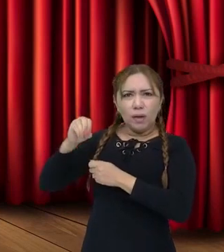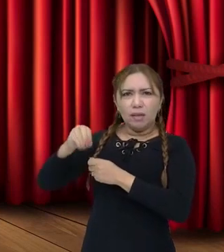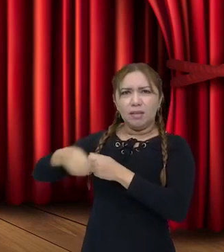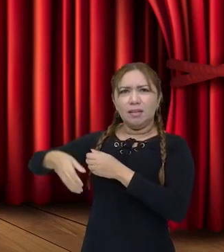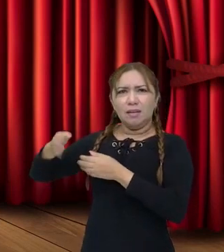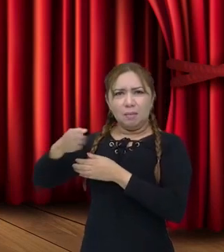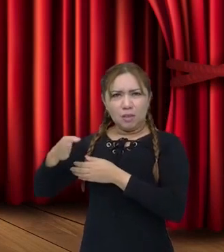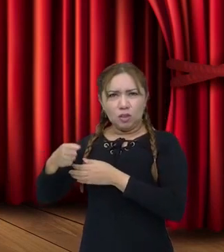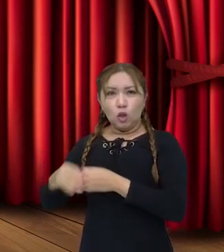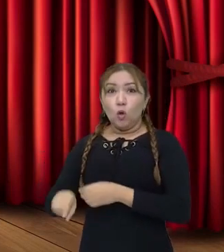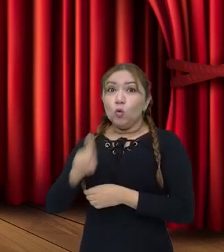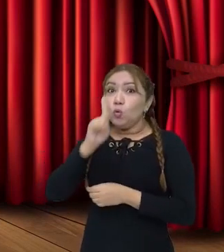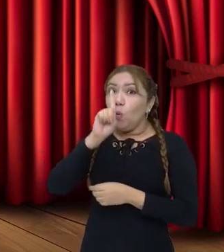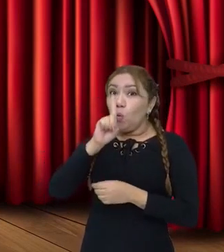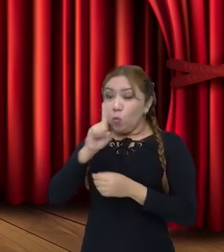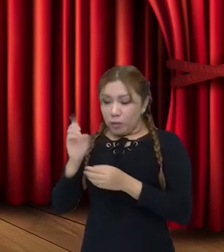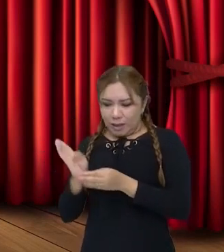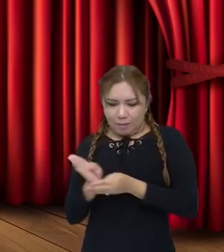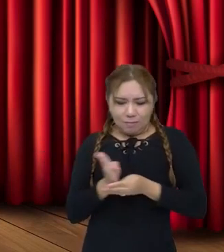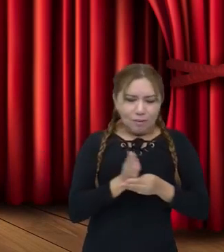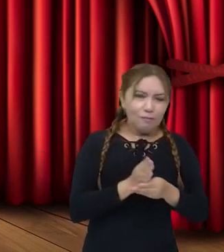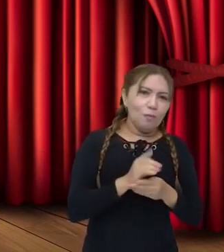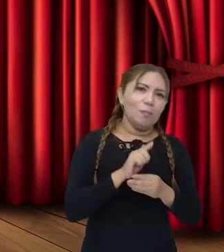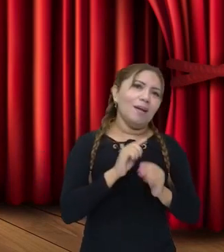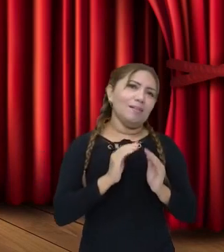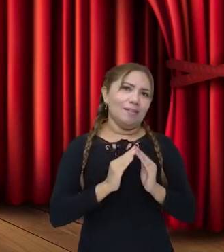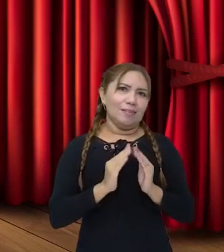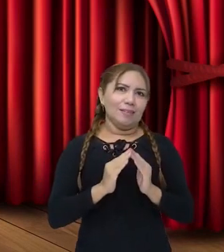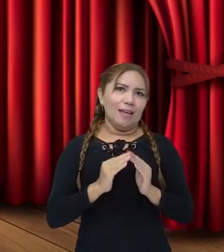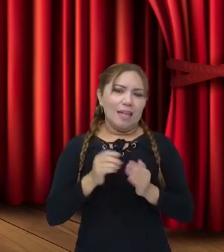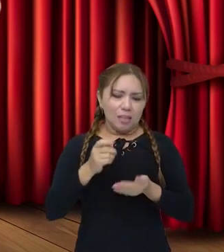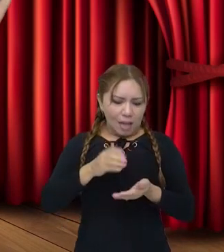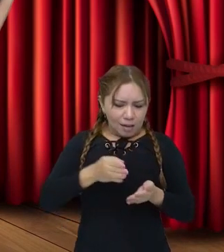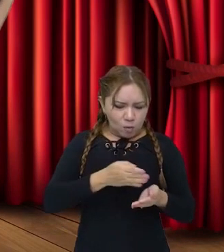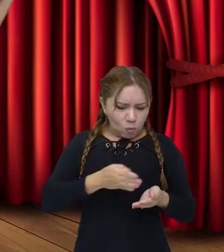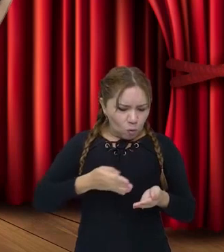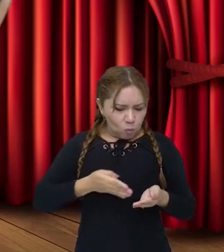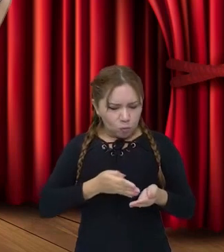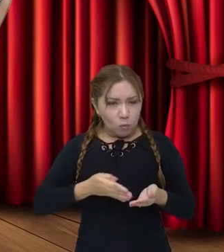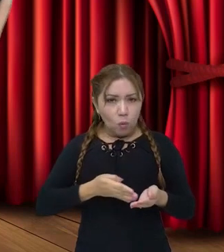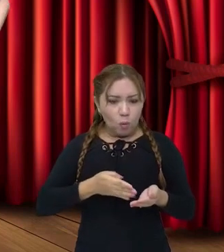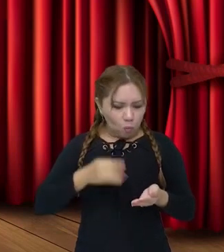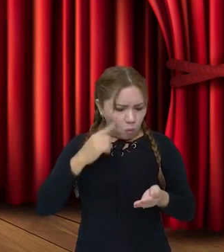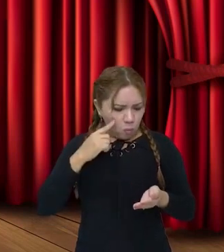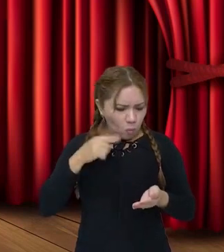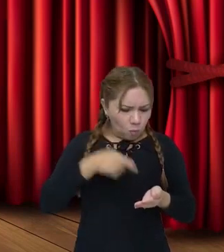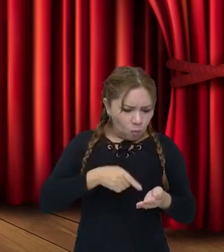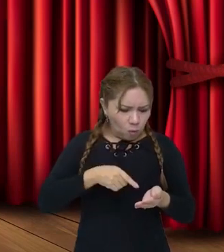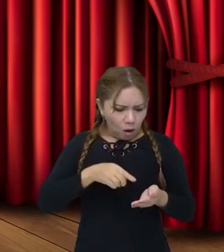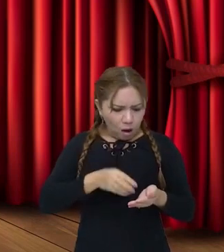e apenas um ele ficou. E esse único peixe, o que aconteceu?